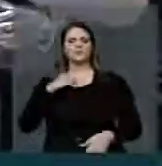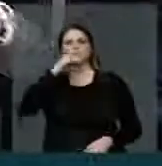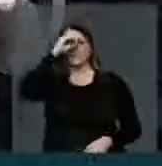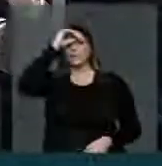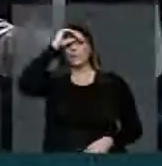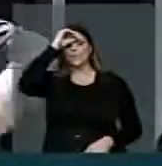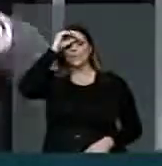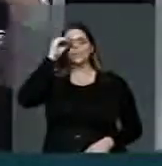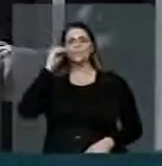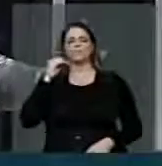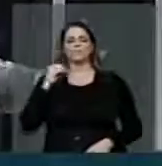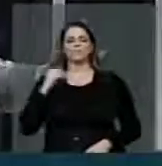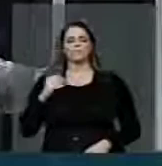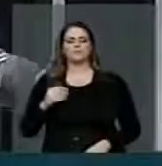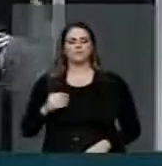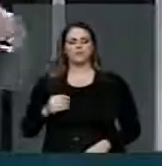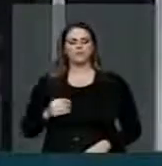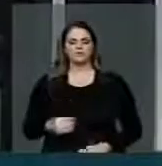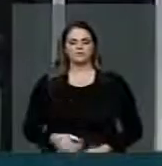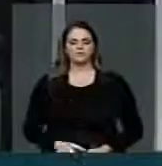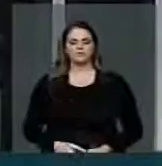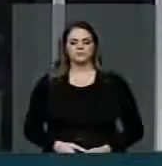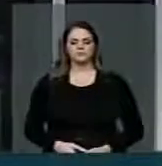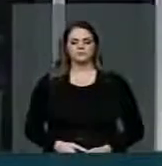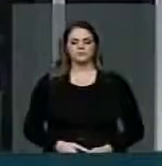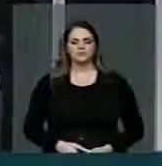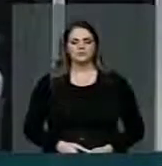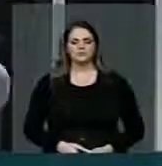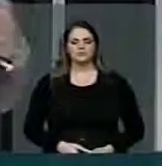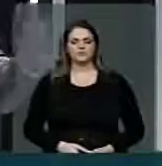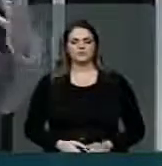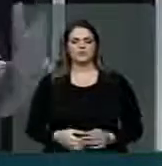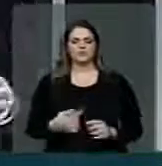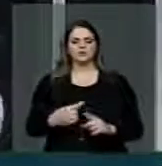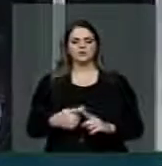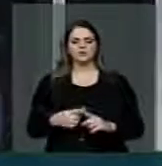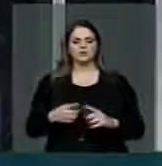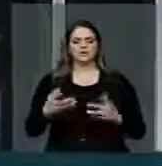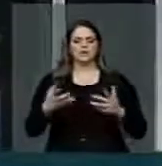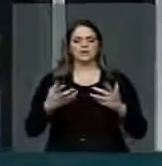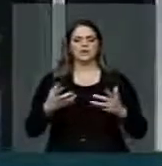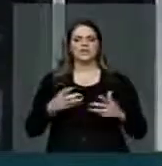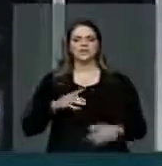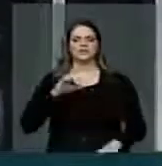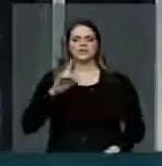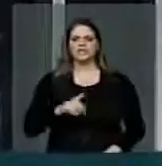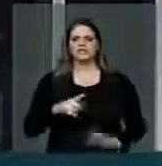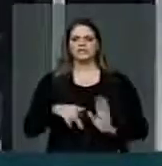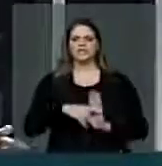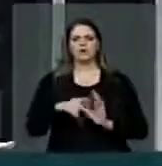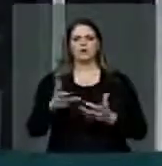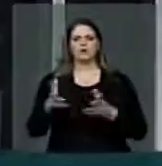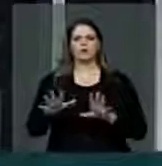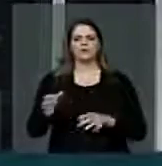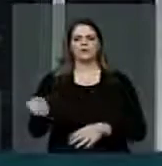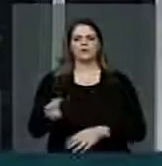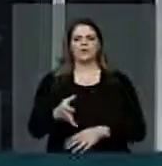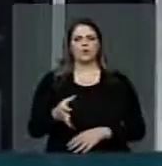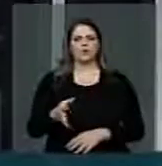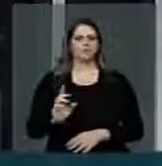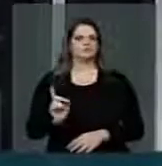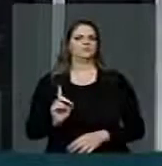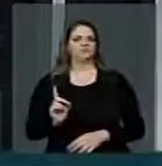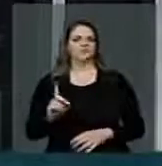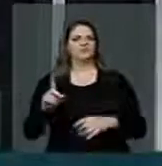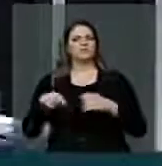ou no ímpeto da garantia do direito adquirido, que não queria a inovação. E nós já